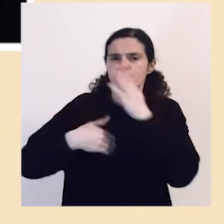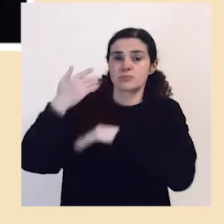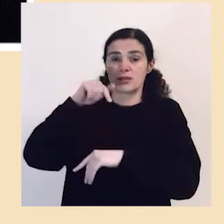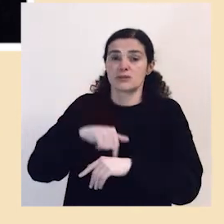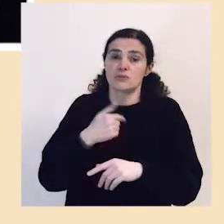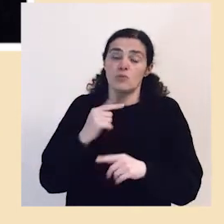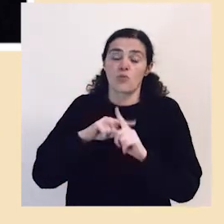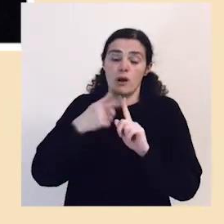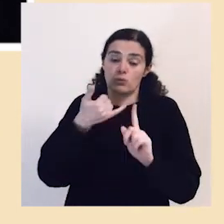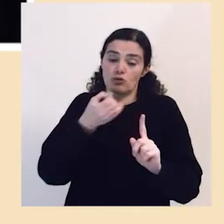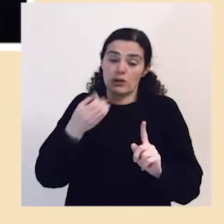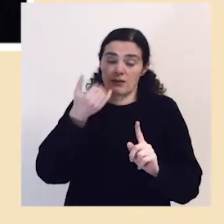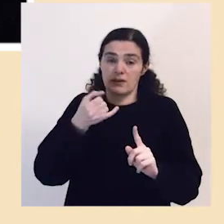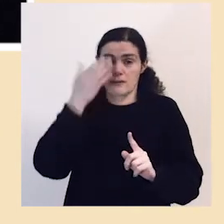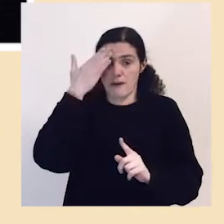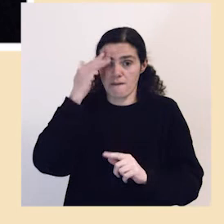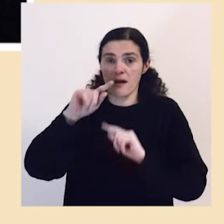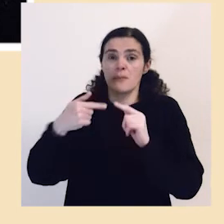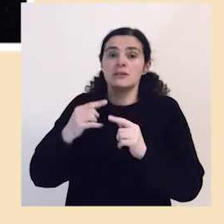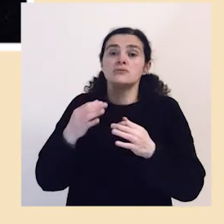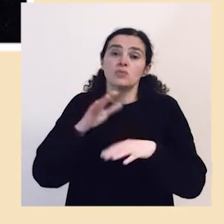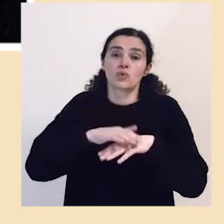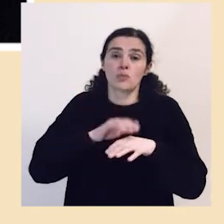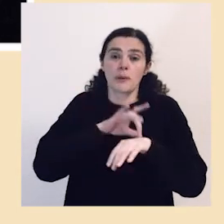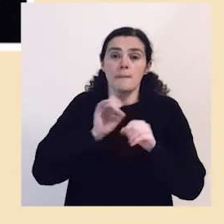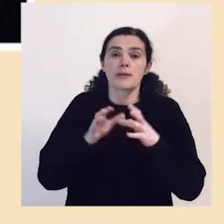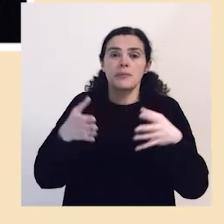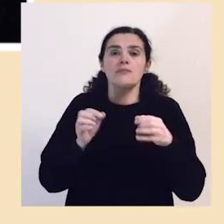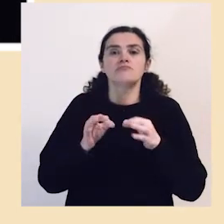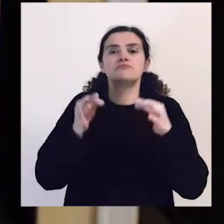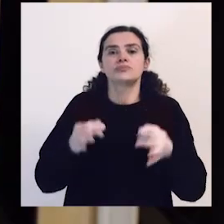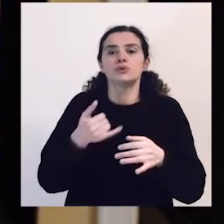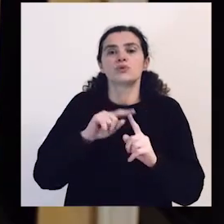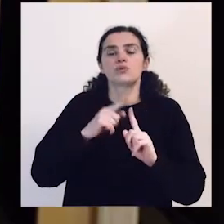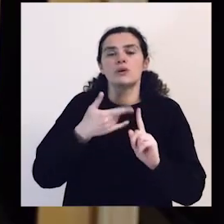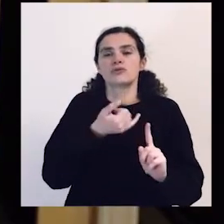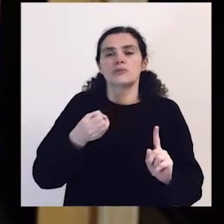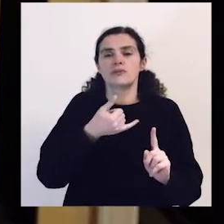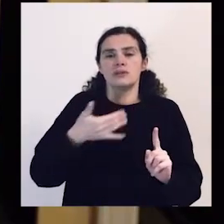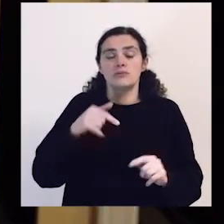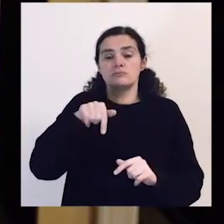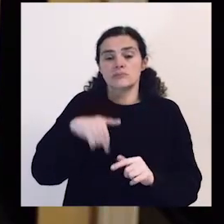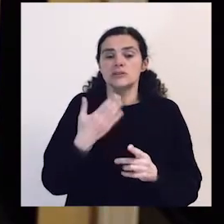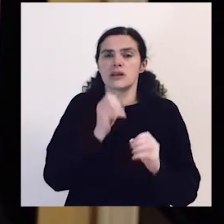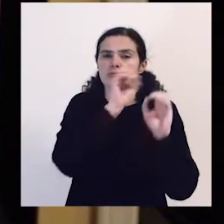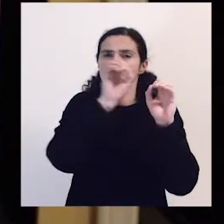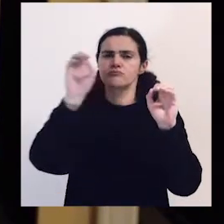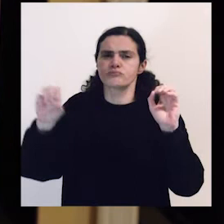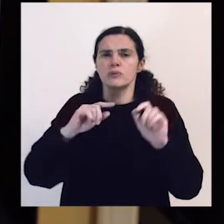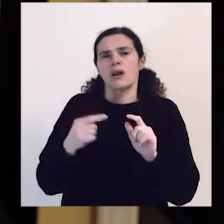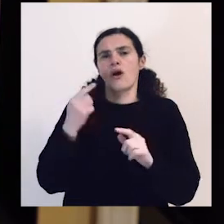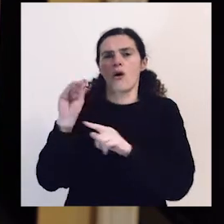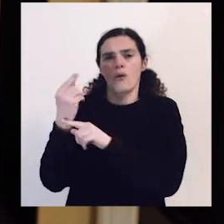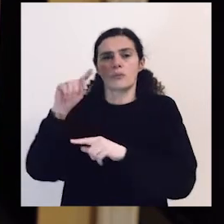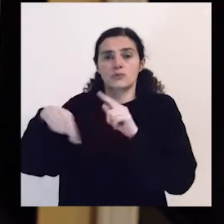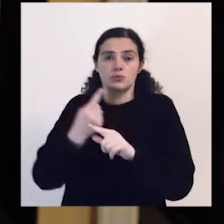exposição estava prevista para 2020, mas devido à pandemia foi adiada para 2021. Frequentemente, a instalação destas obras noutras